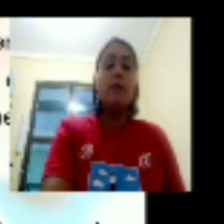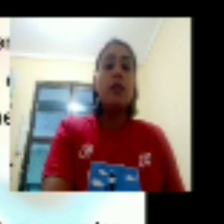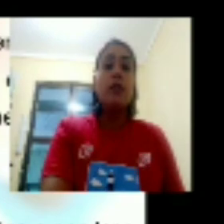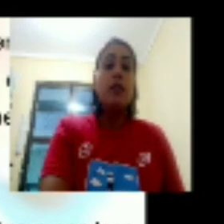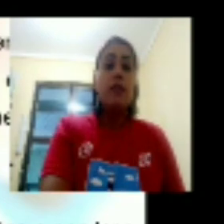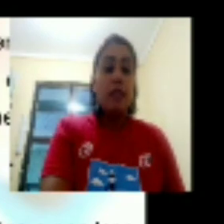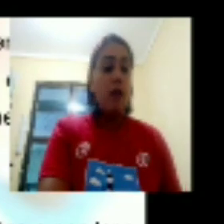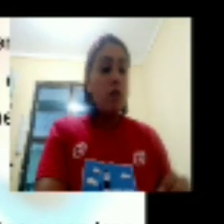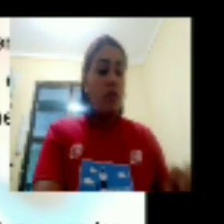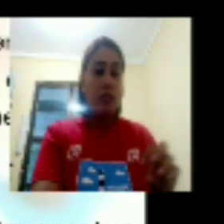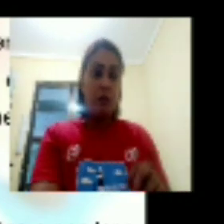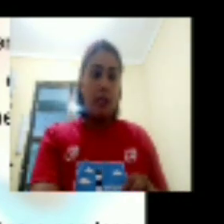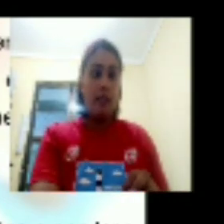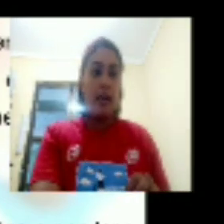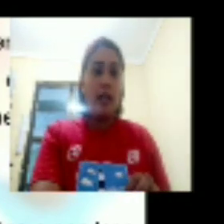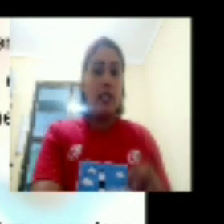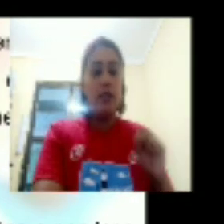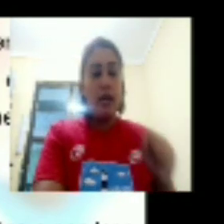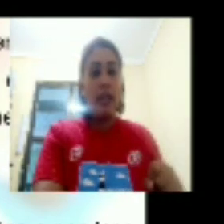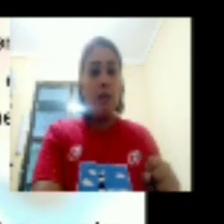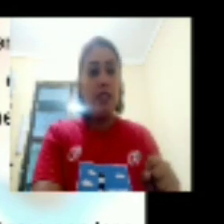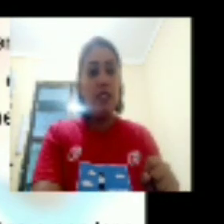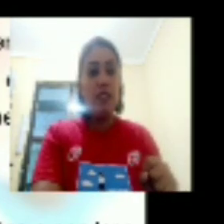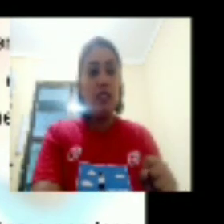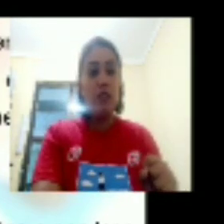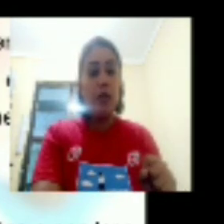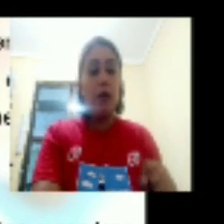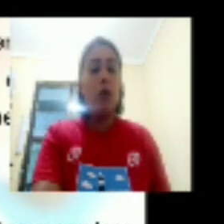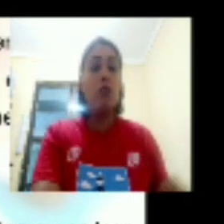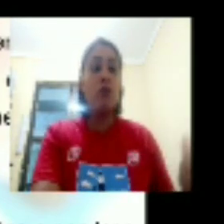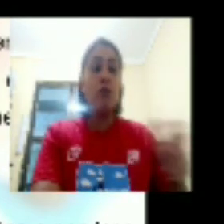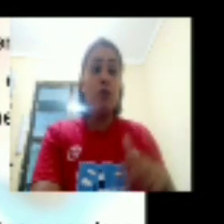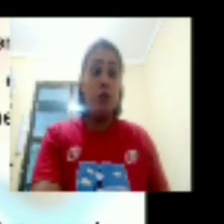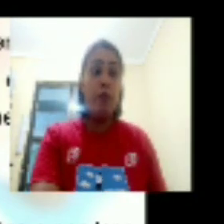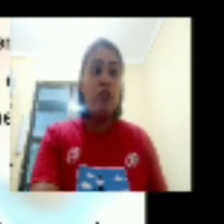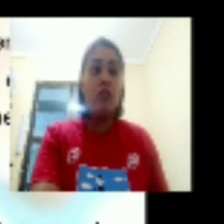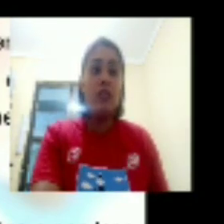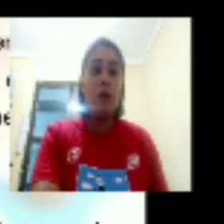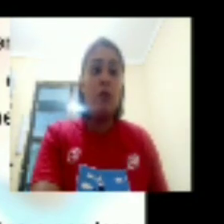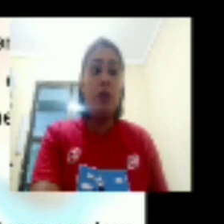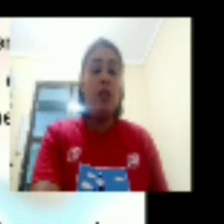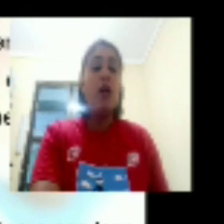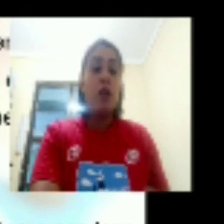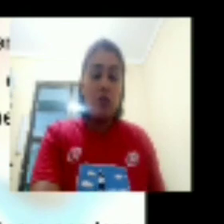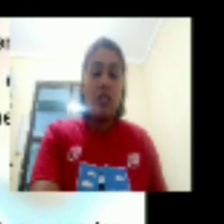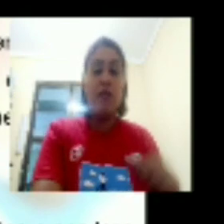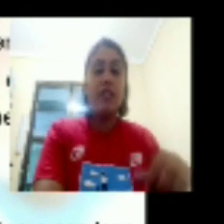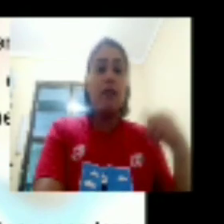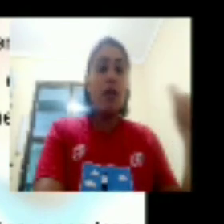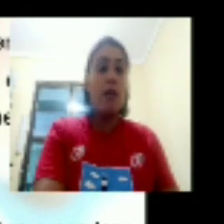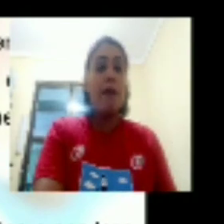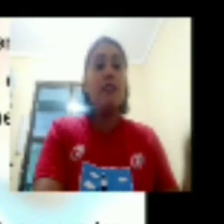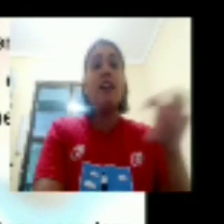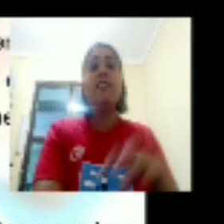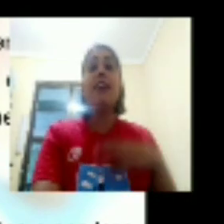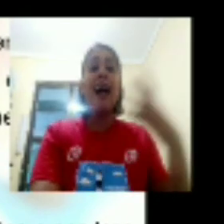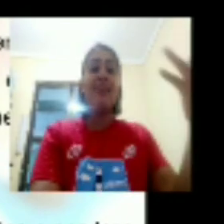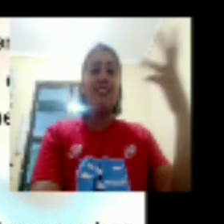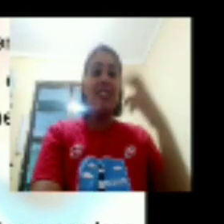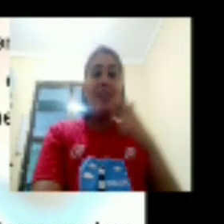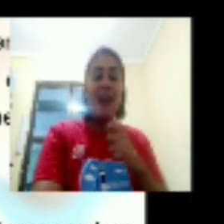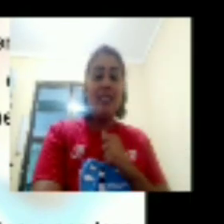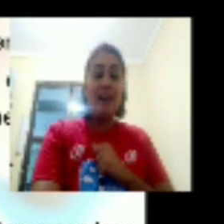tuberculose, se eu consigo tratar aquele paciente que está tuberculoso num posto de saúde, conseguir fazer com aquele